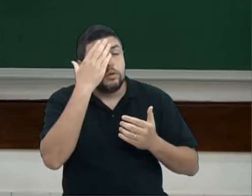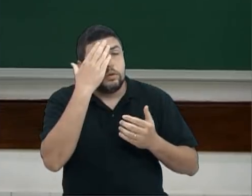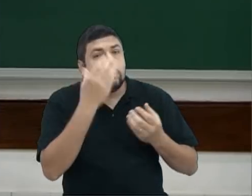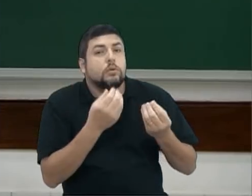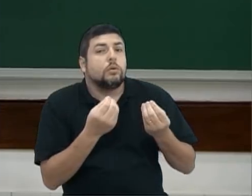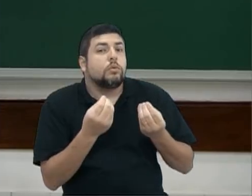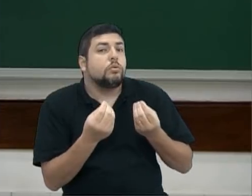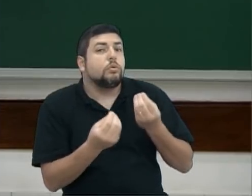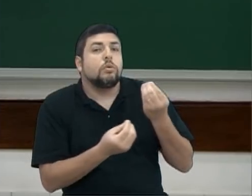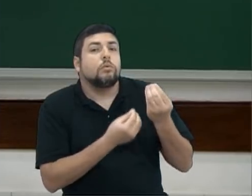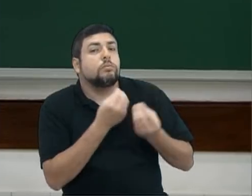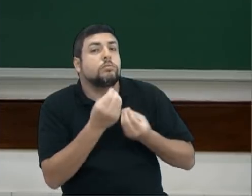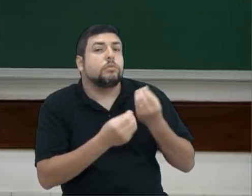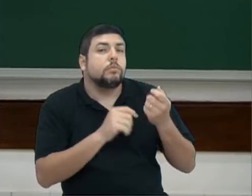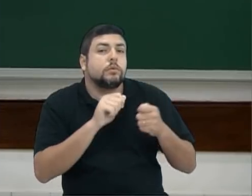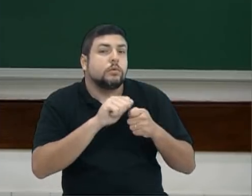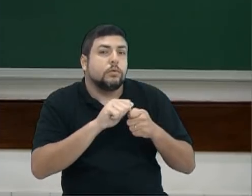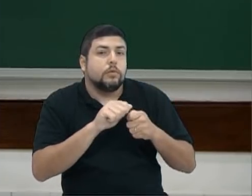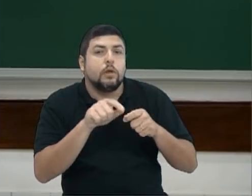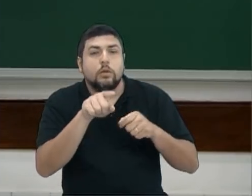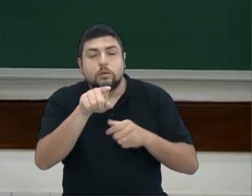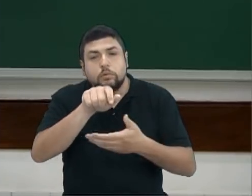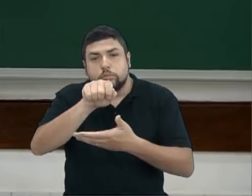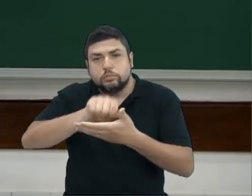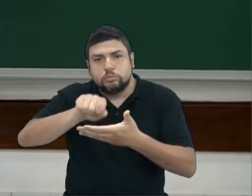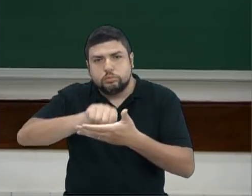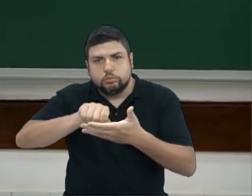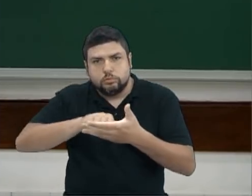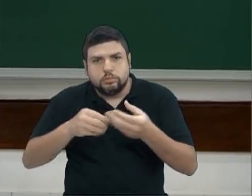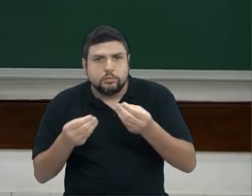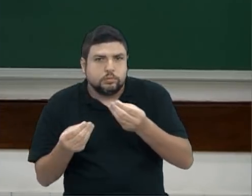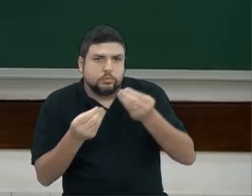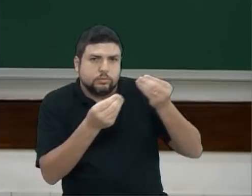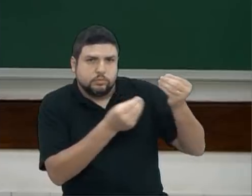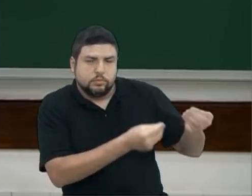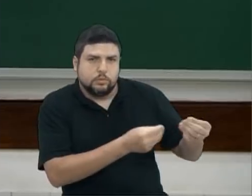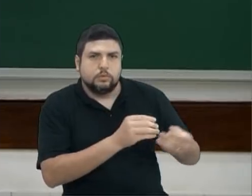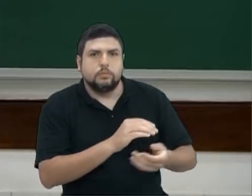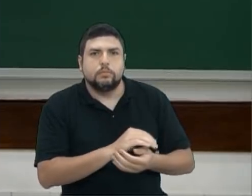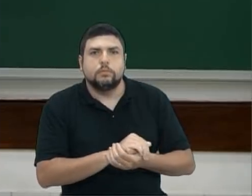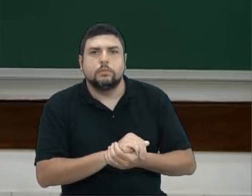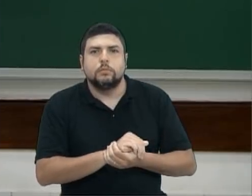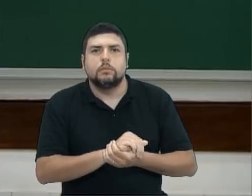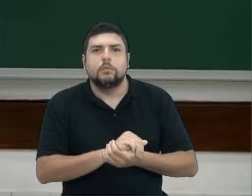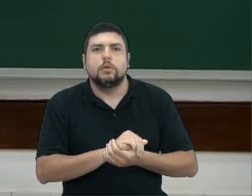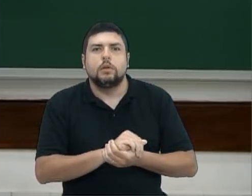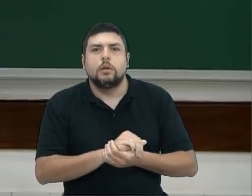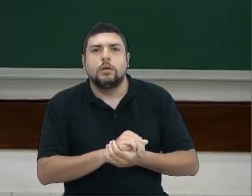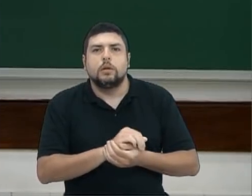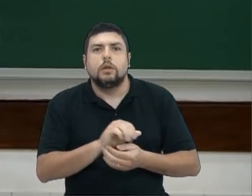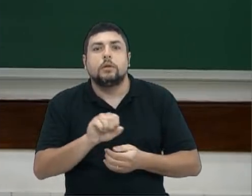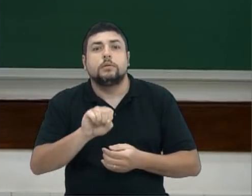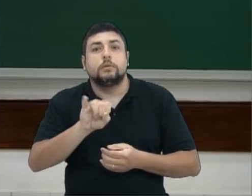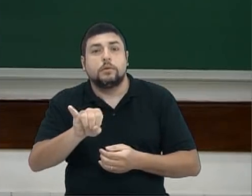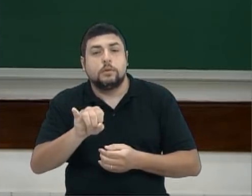deve proceder e entregar as atividades. E quem está assistindo